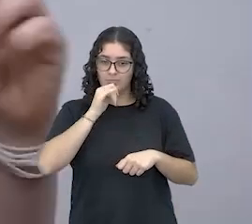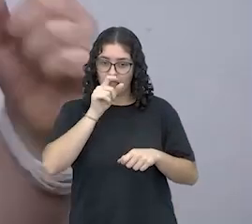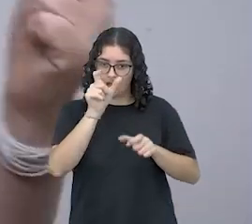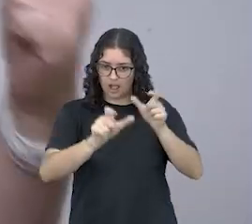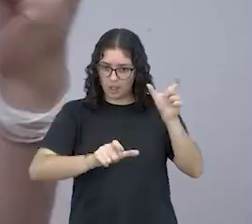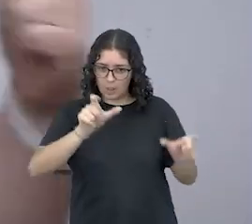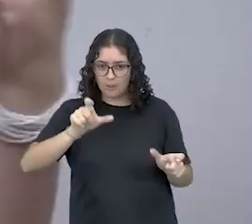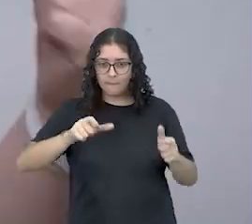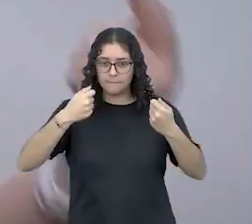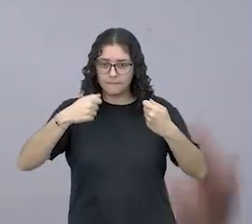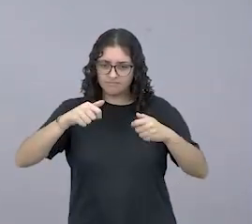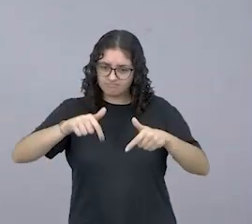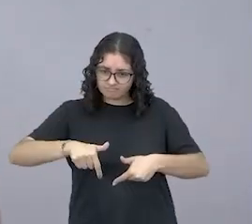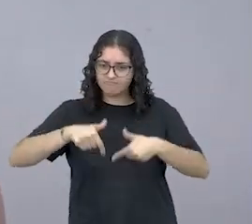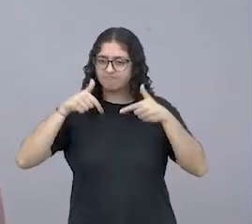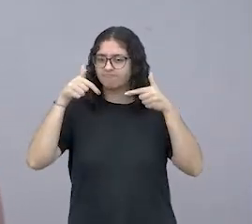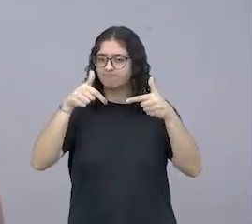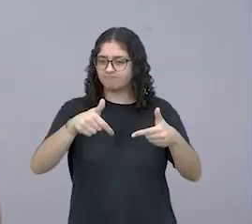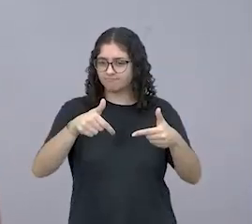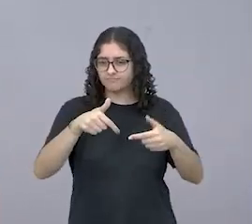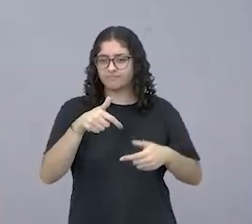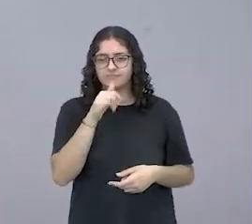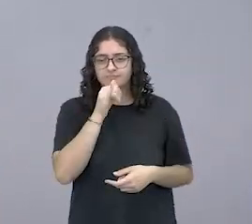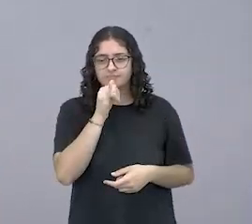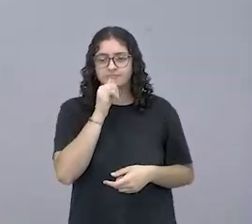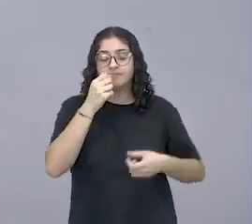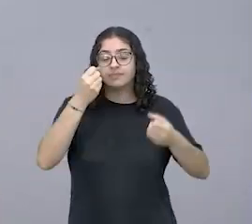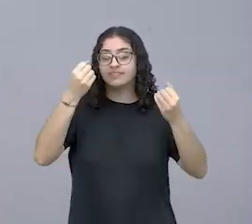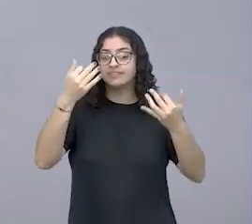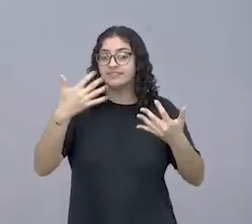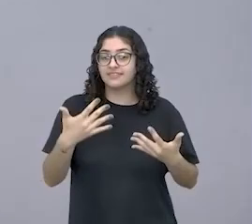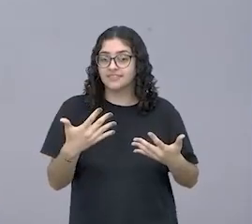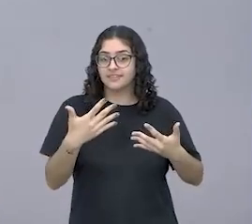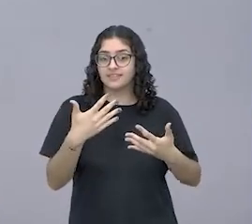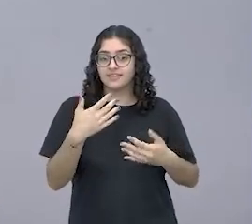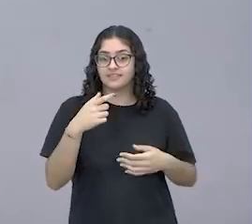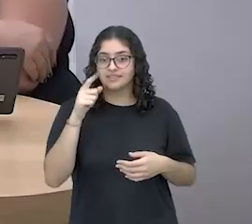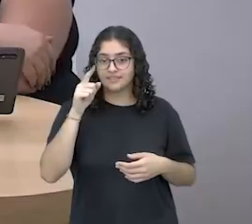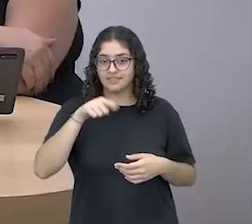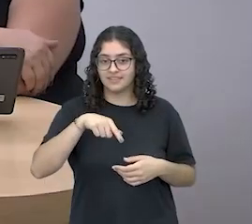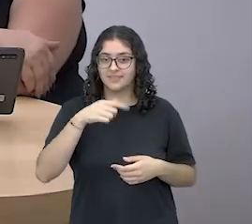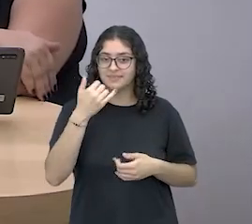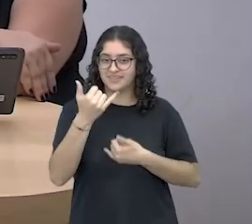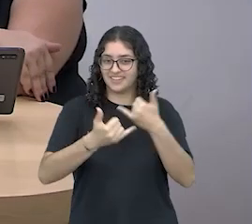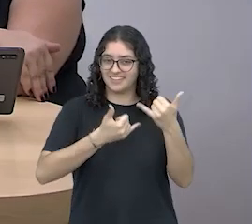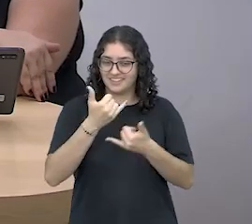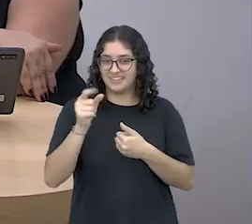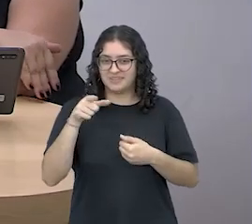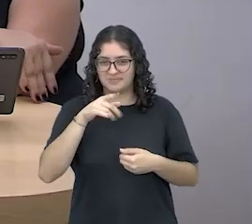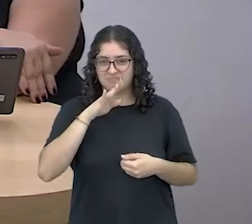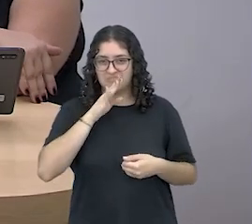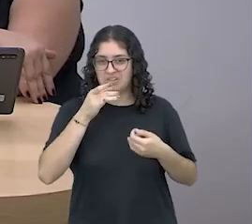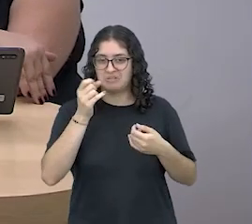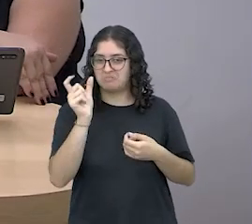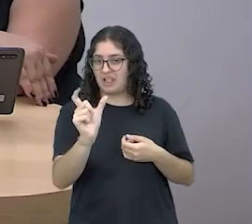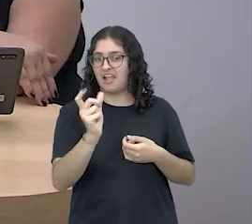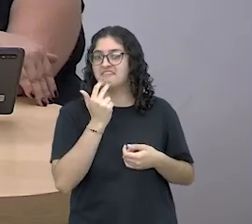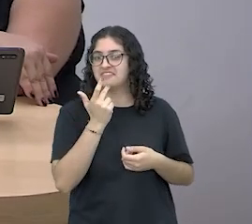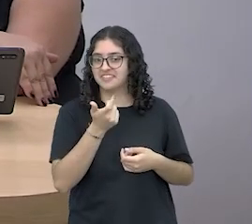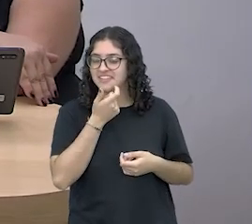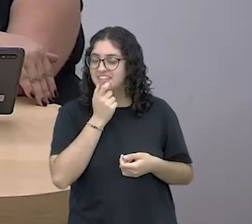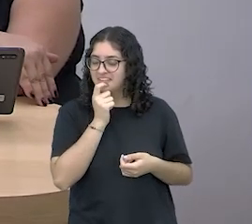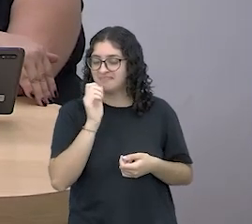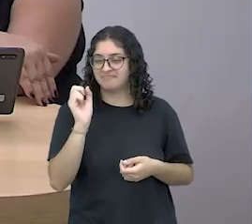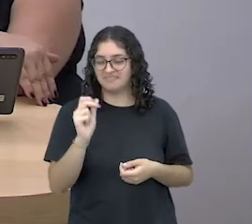coisa, igual esse que a gente falou, né? Do spinning top, né? Spinning top, é. É bem interessante que a gente traga